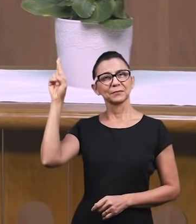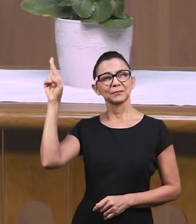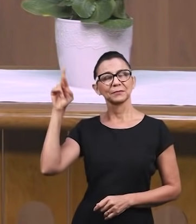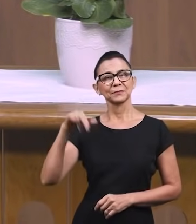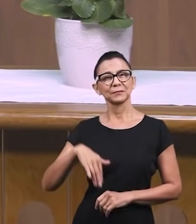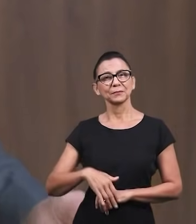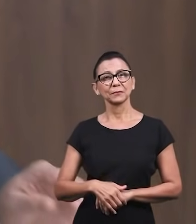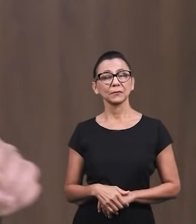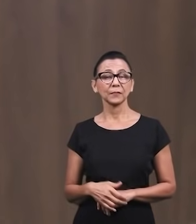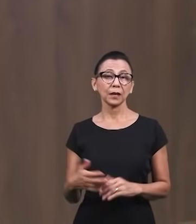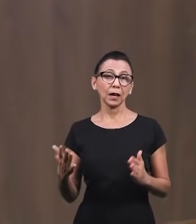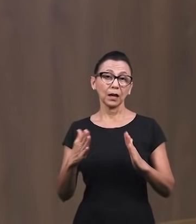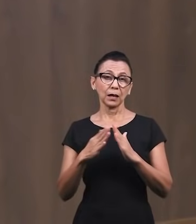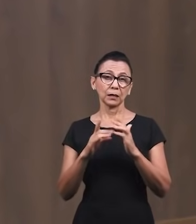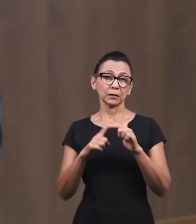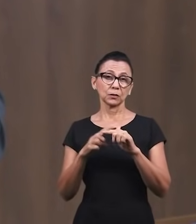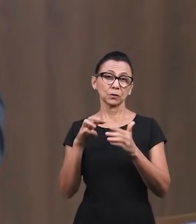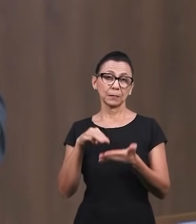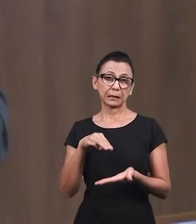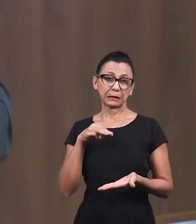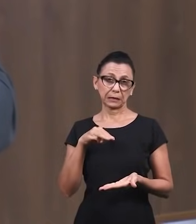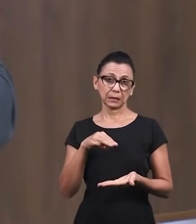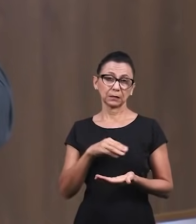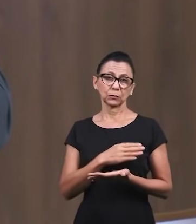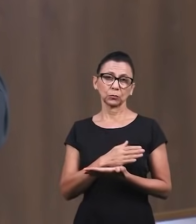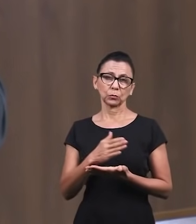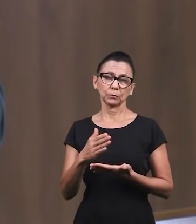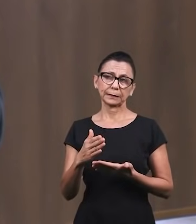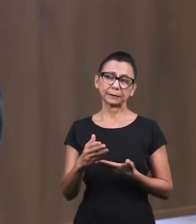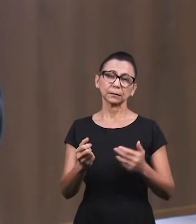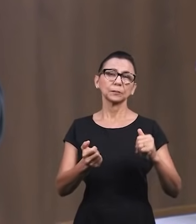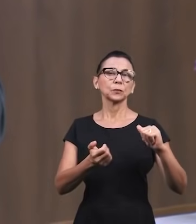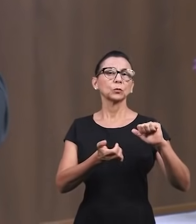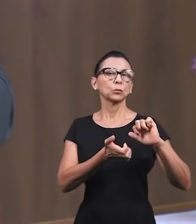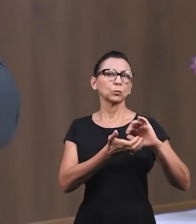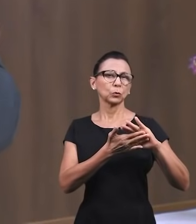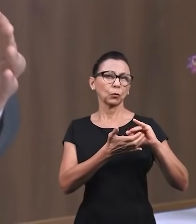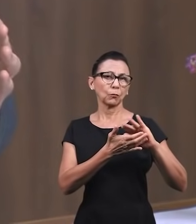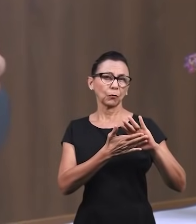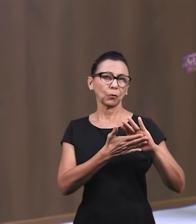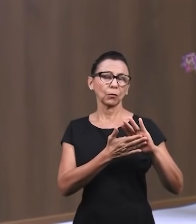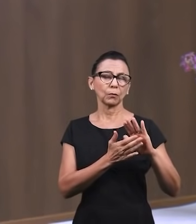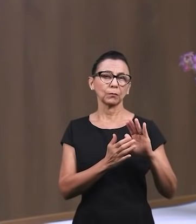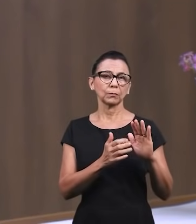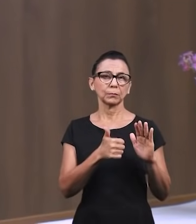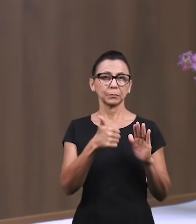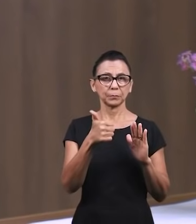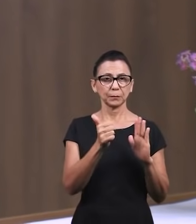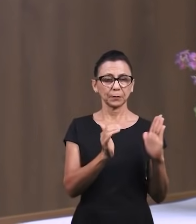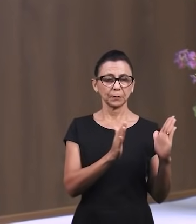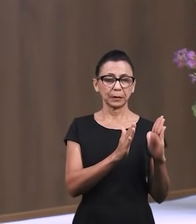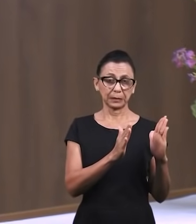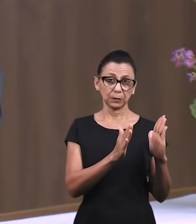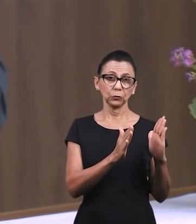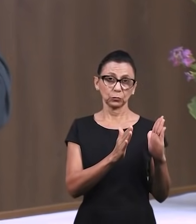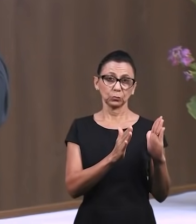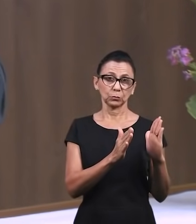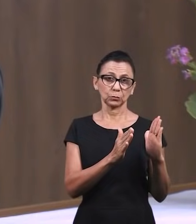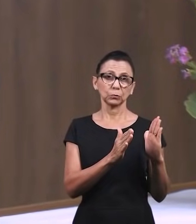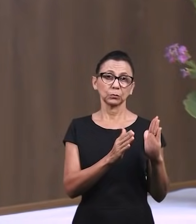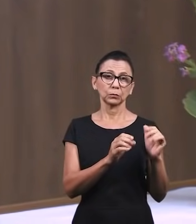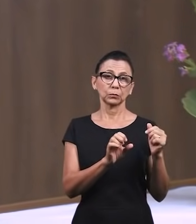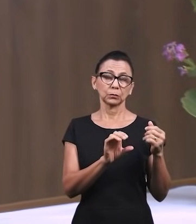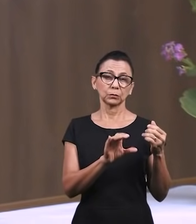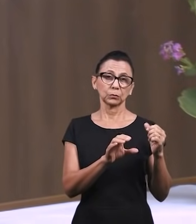o nome do Senhor. Na Igreja Cristã Maranata, nós sempre começamos o culto com o louvor. A primeira parte do culto é a parte em que